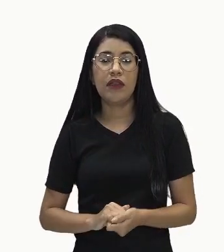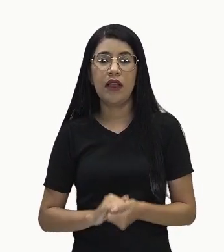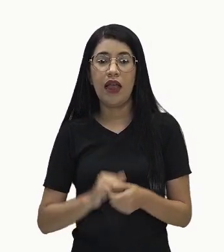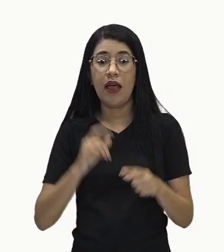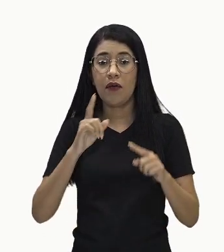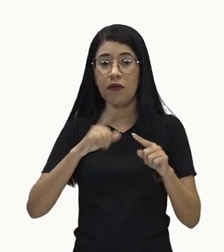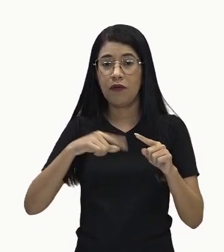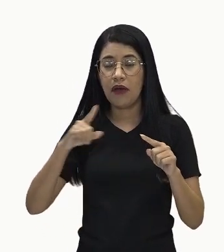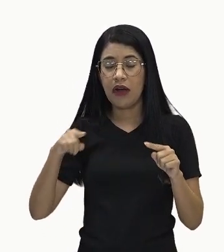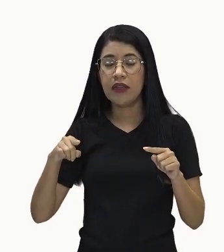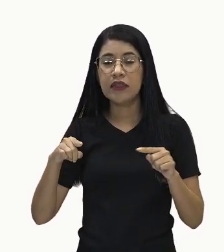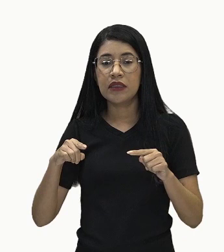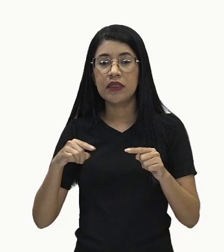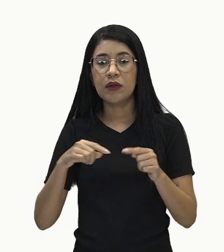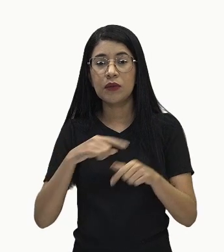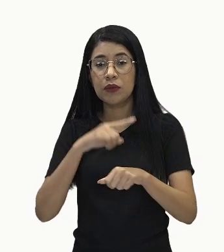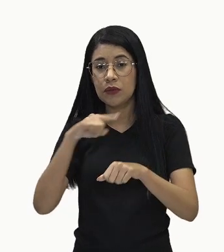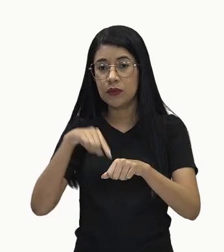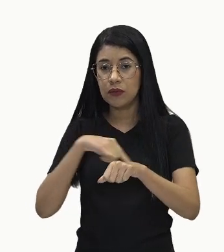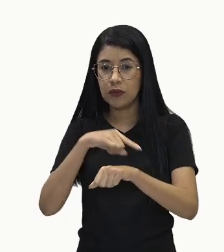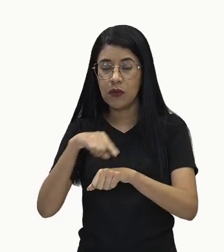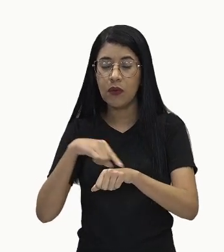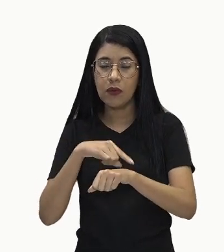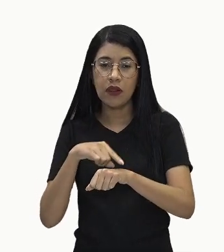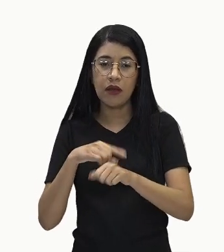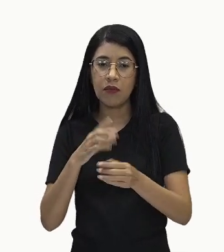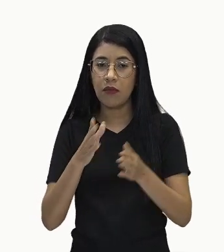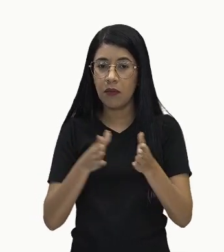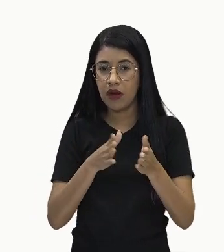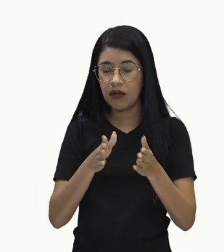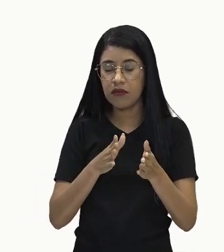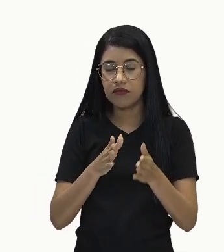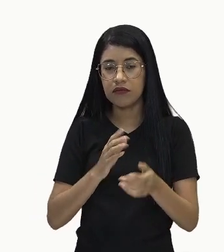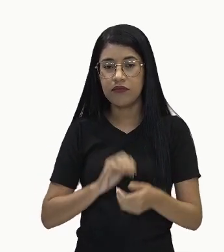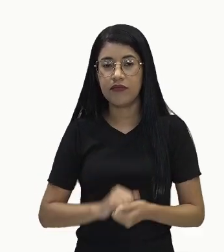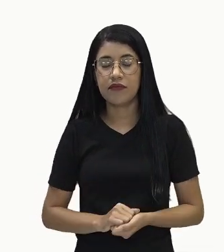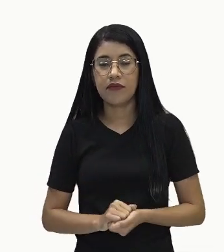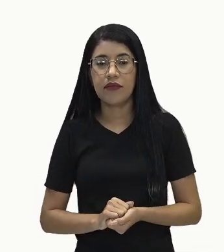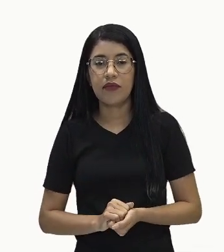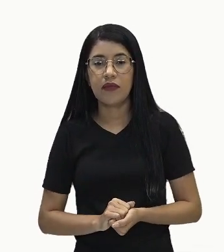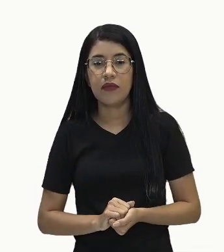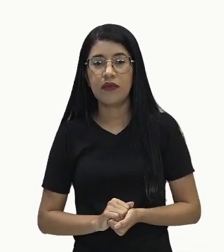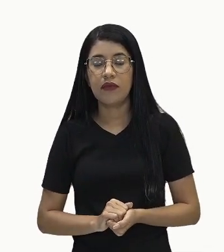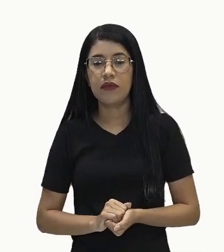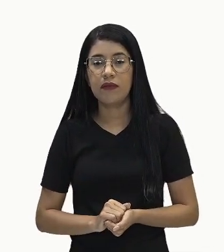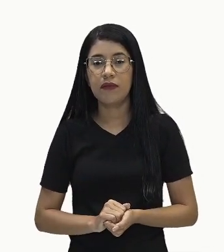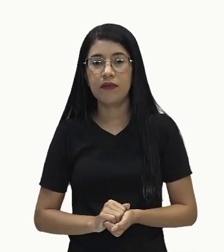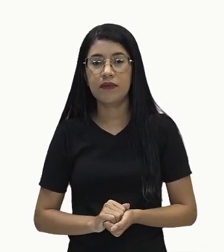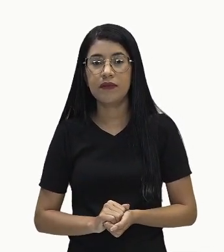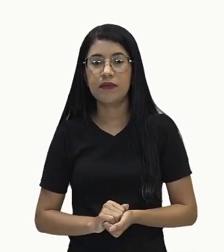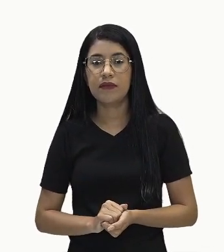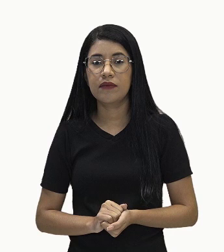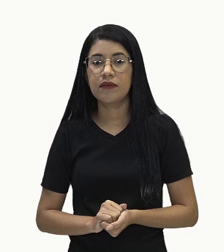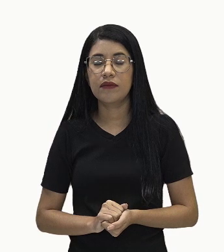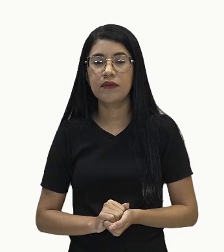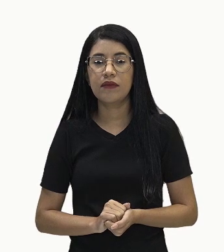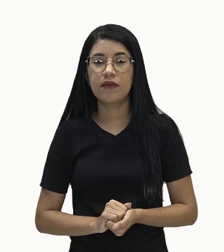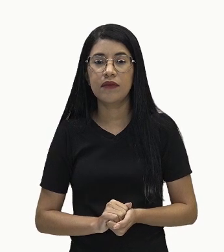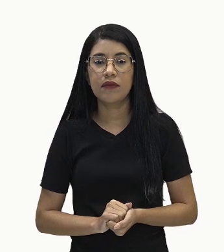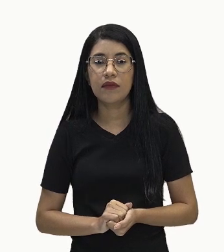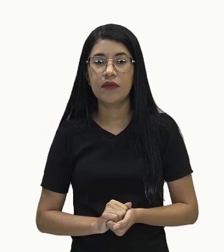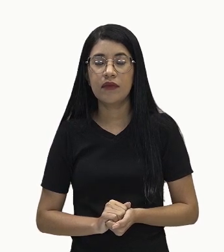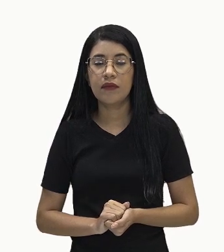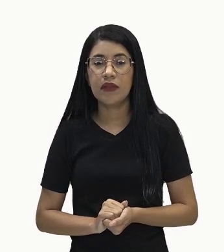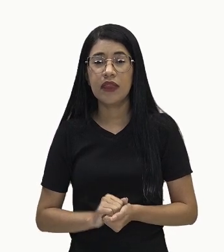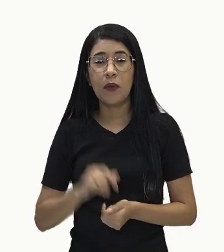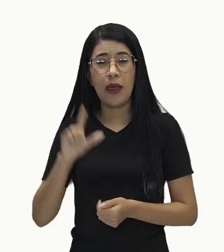2, mostra aqui a variabilidade em relação ao desvio padrão do tempo.